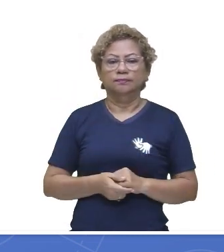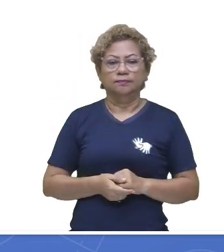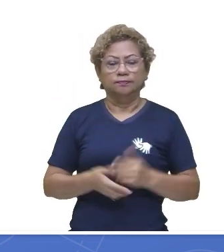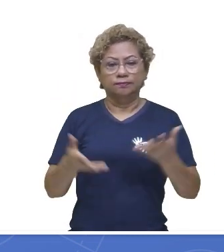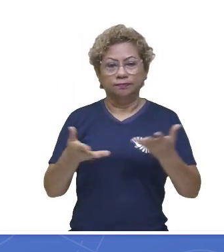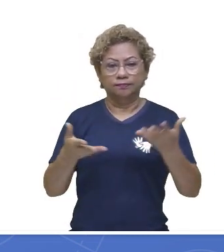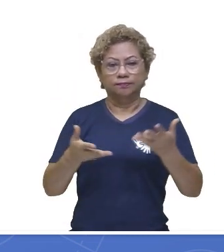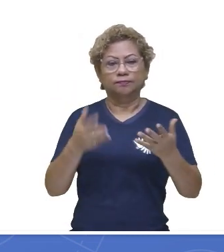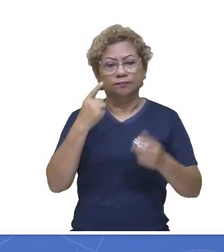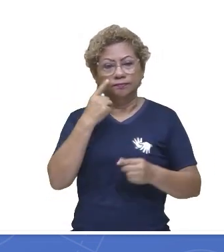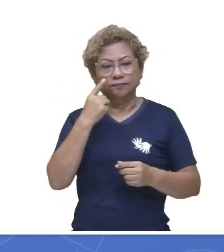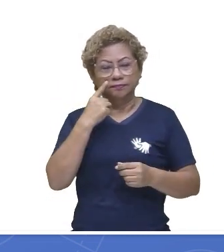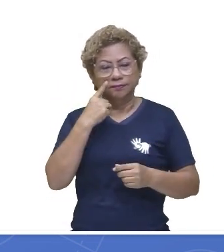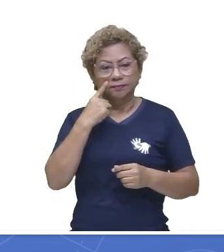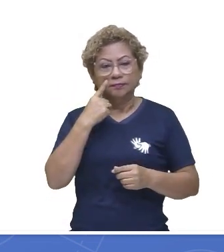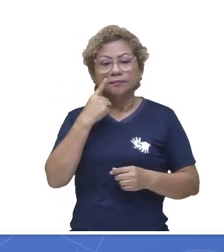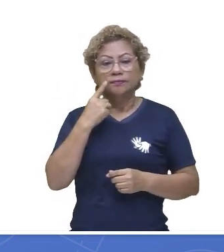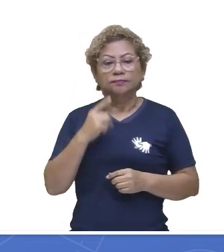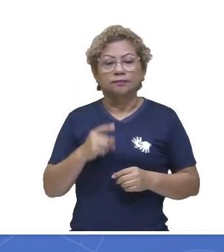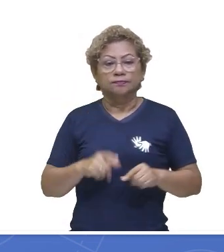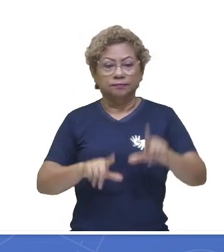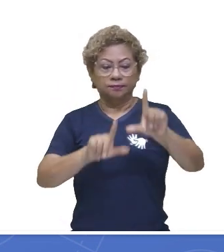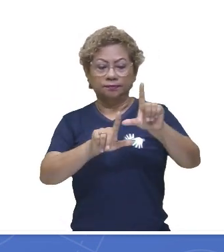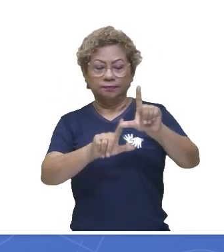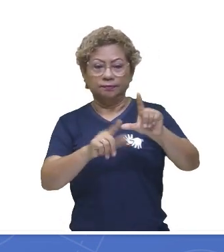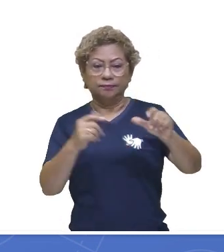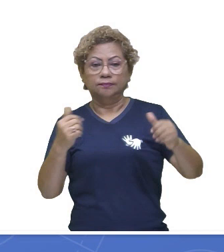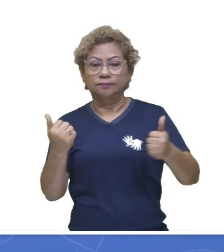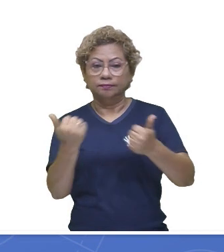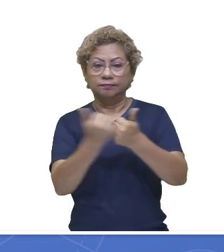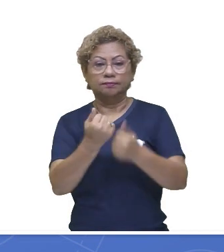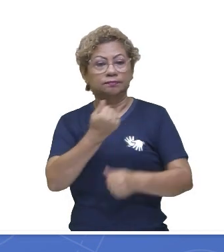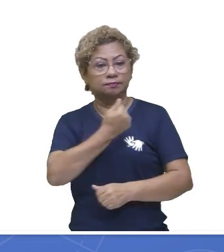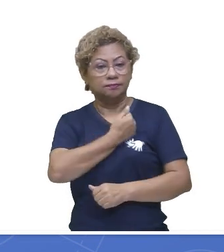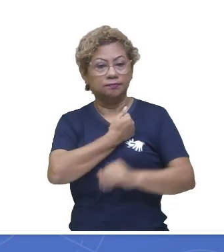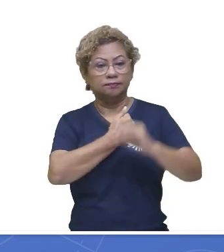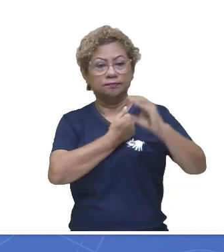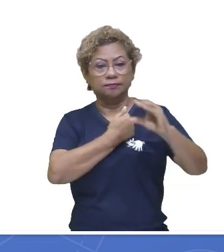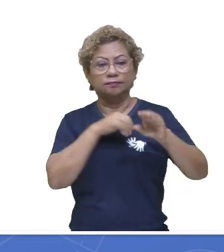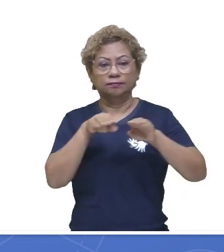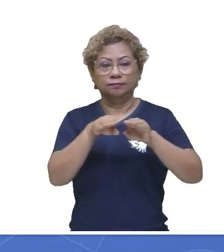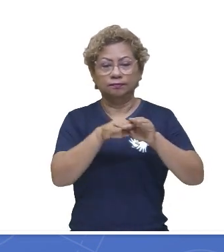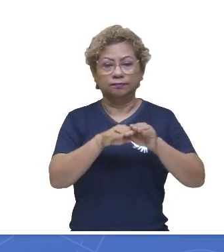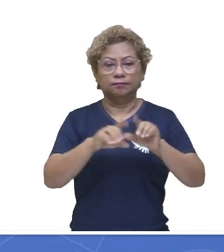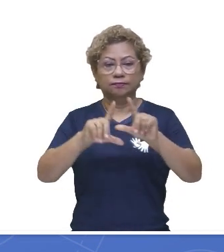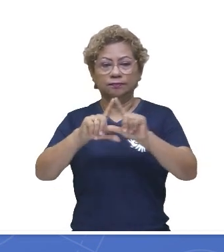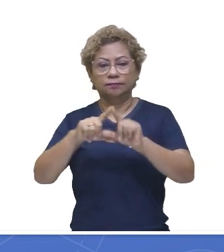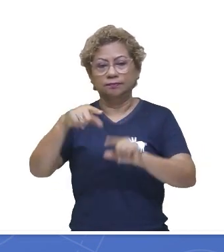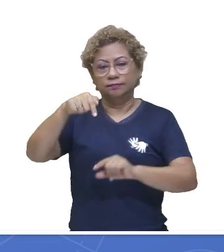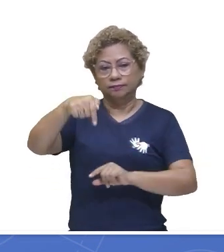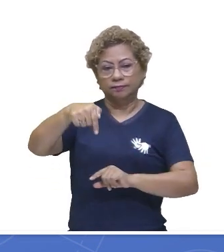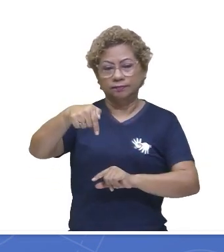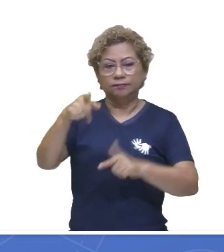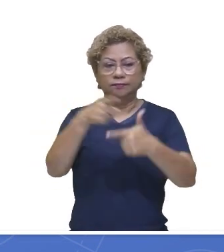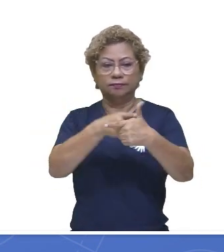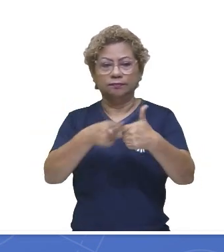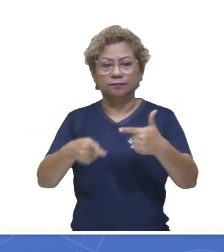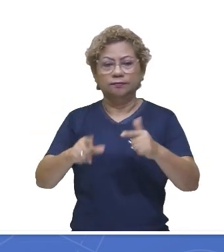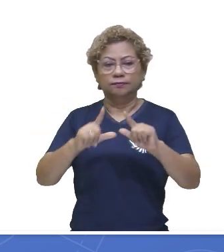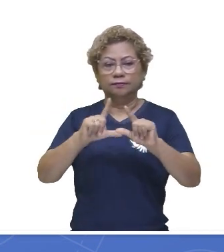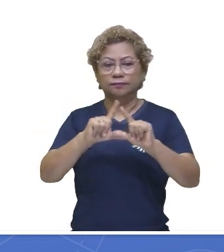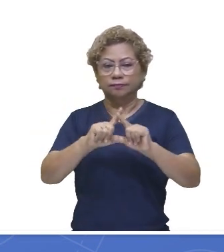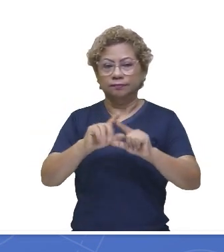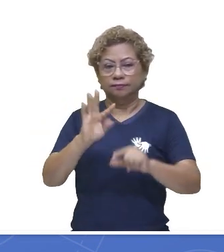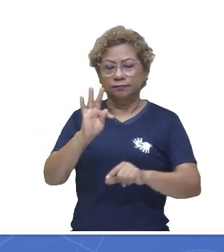do enunciado. O delta Q, que é a variação da quantidade de calor, ou simplesmente quantidade de calor, 500